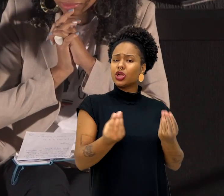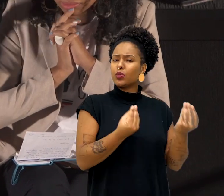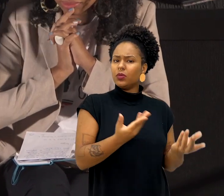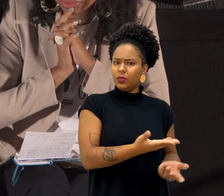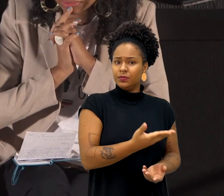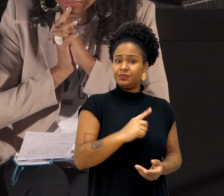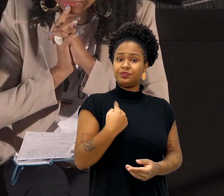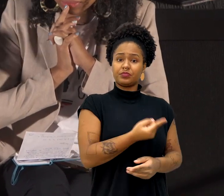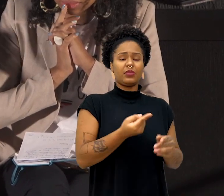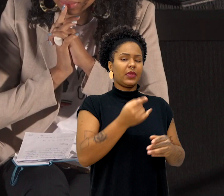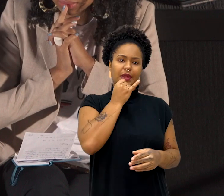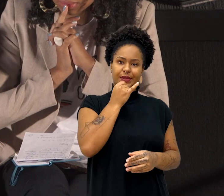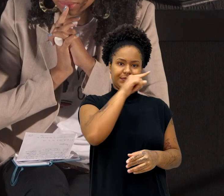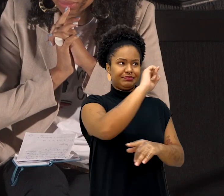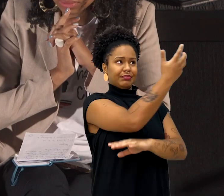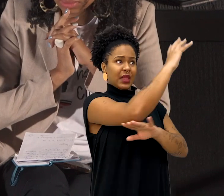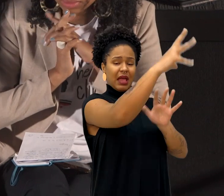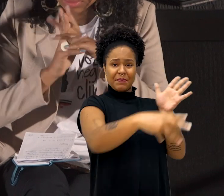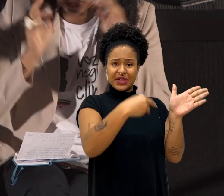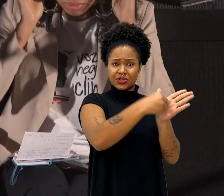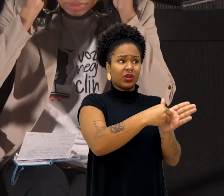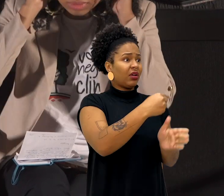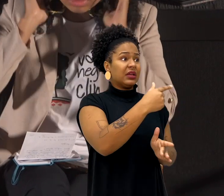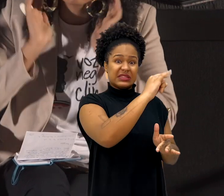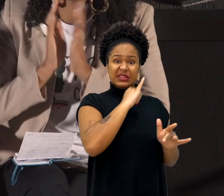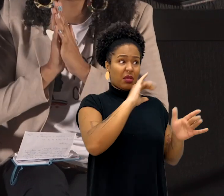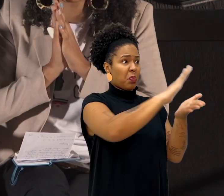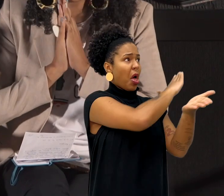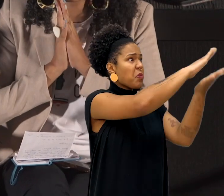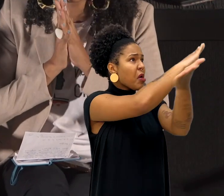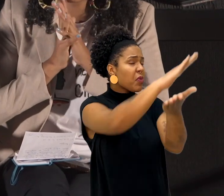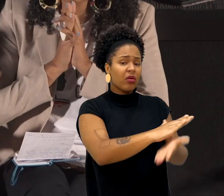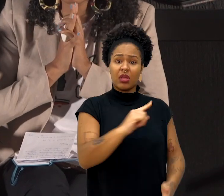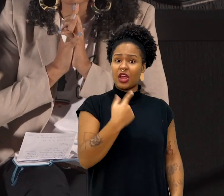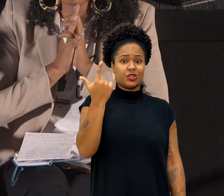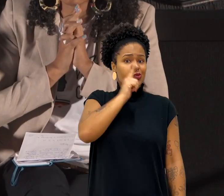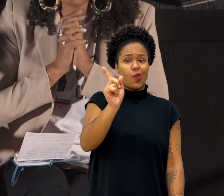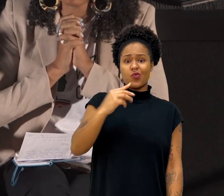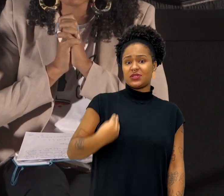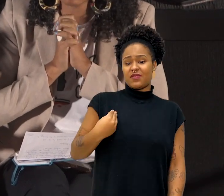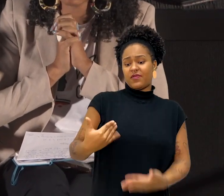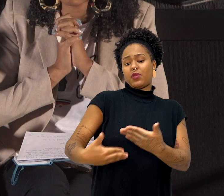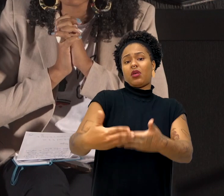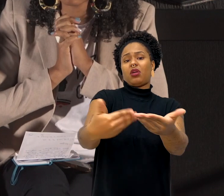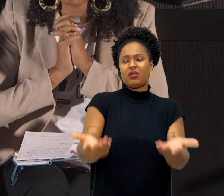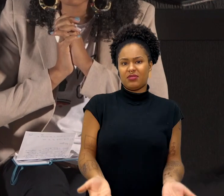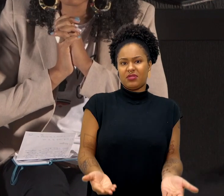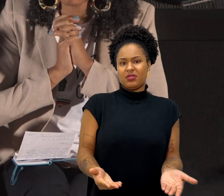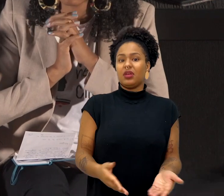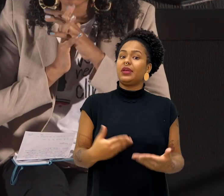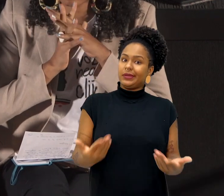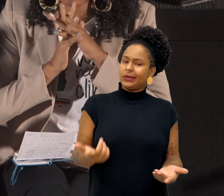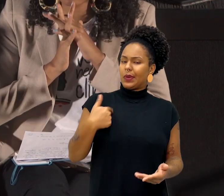gente for solto aqui na Mata Atlântica, na Amazônia, a gente não sobrevive muito tempo. Então, eu